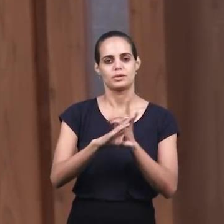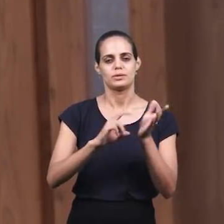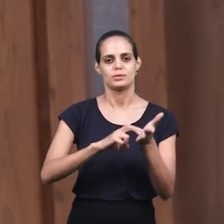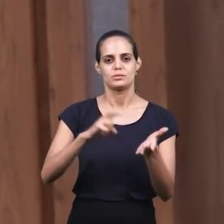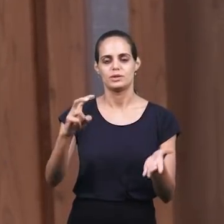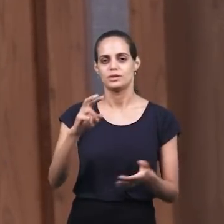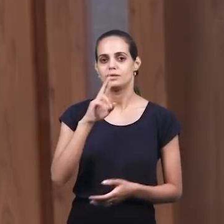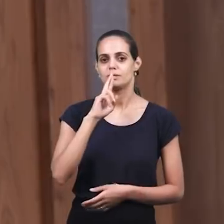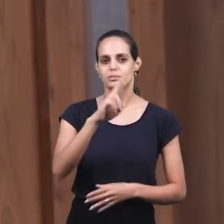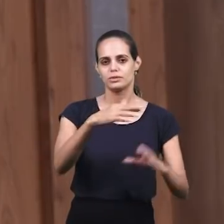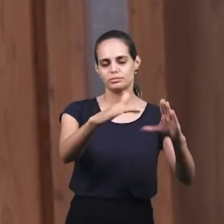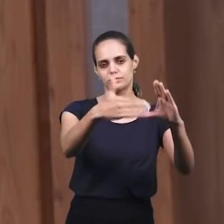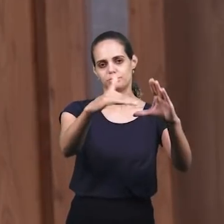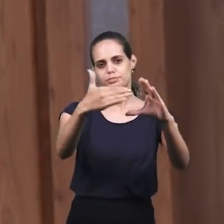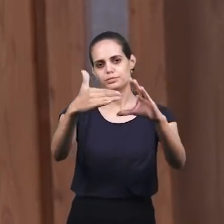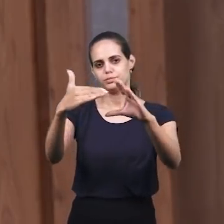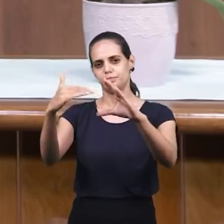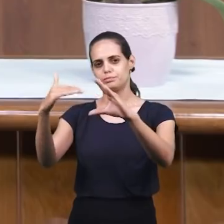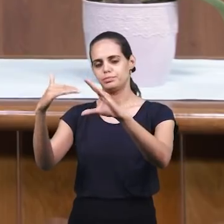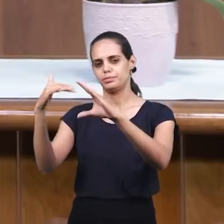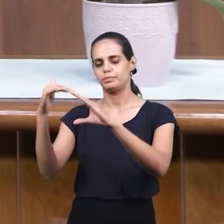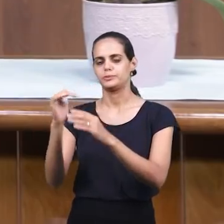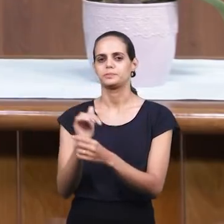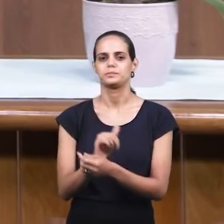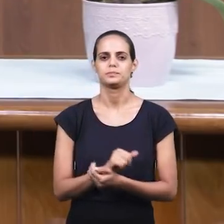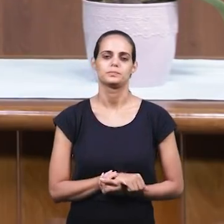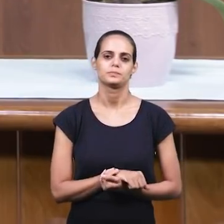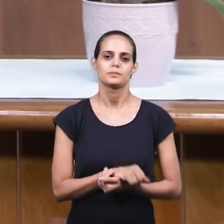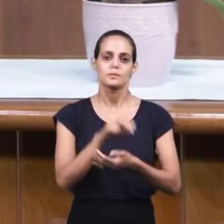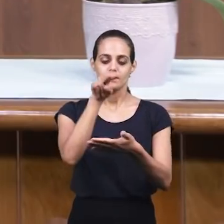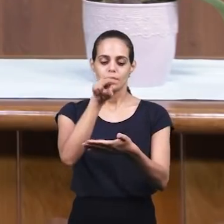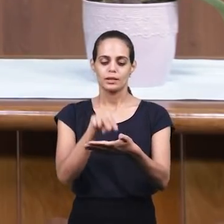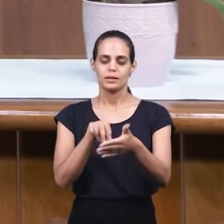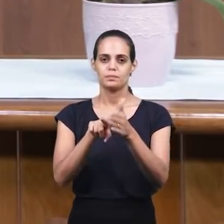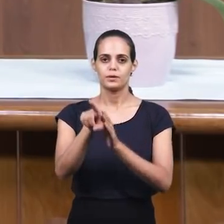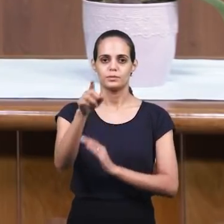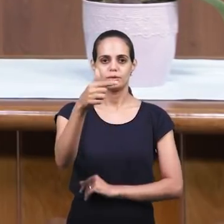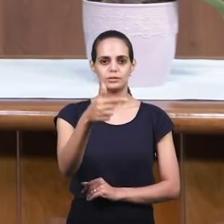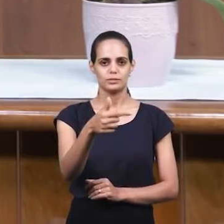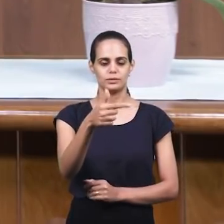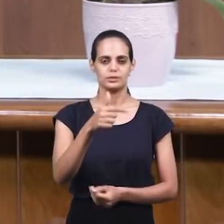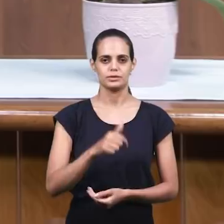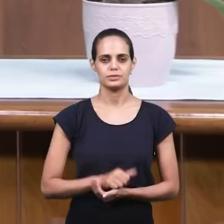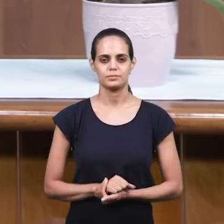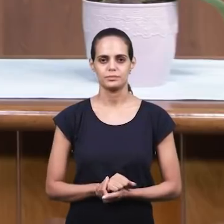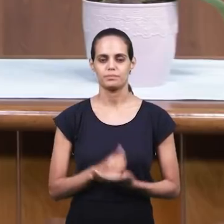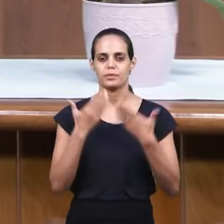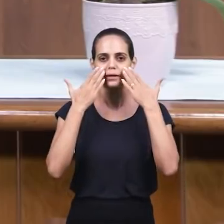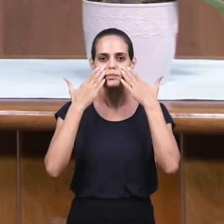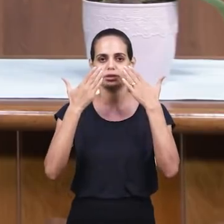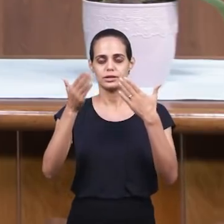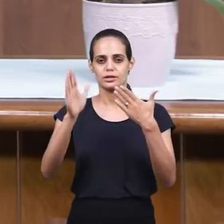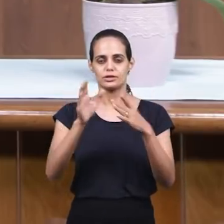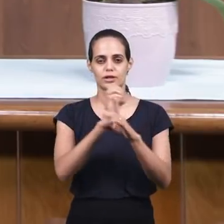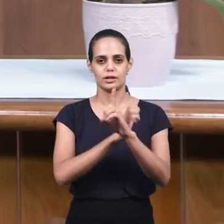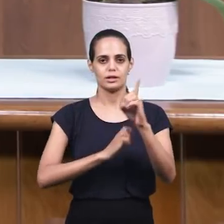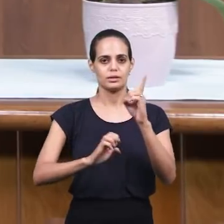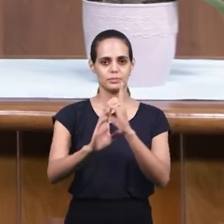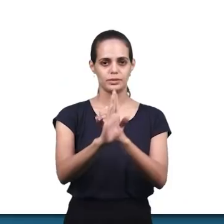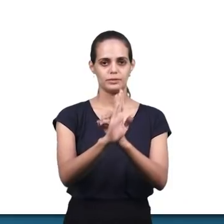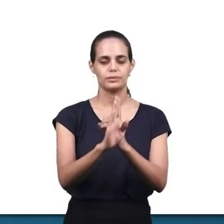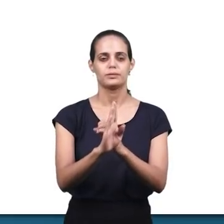e as respostas enviadas pelos nossos irmãos. Vamos então ler a pergunta 2, que foi apresentada na Escola Bíblica